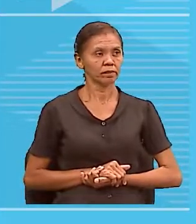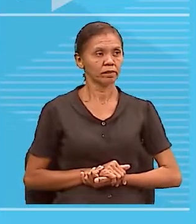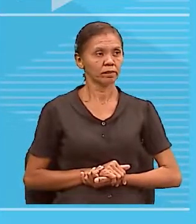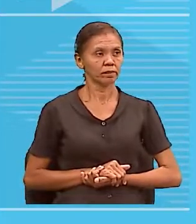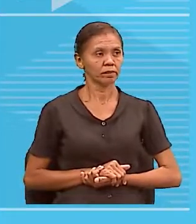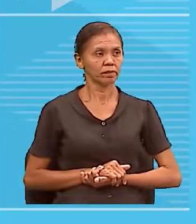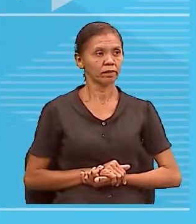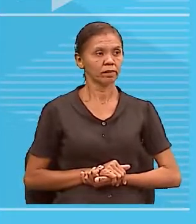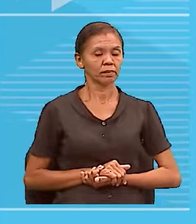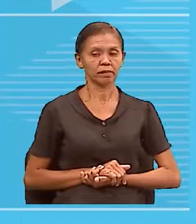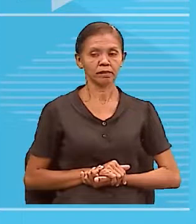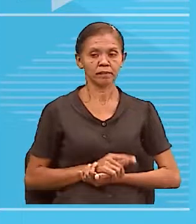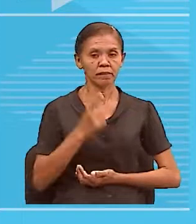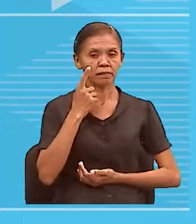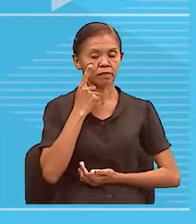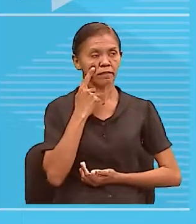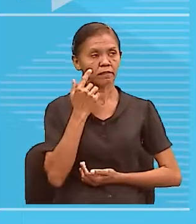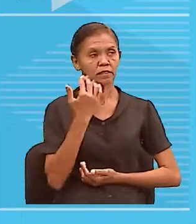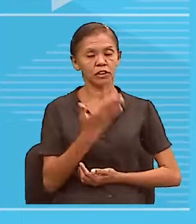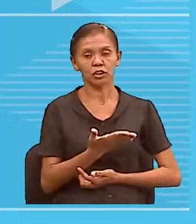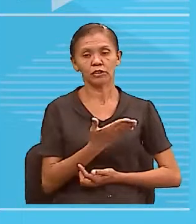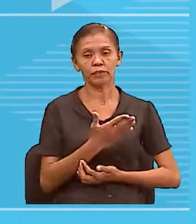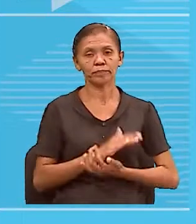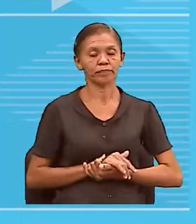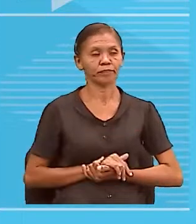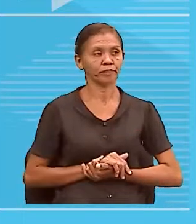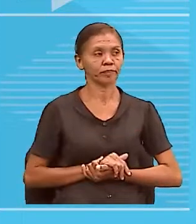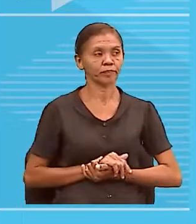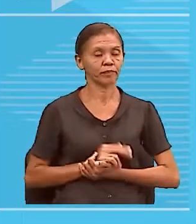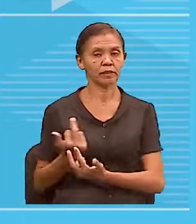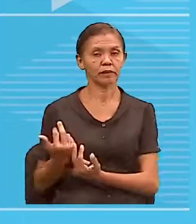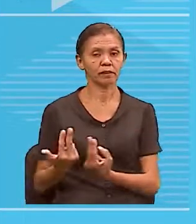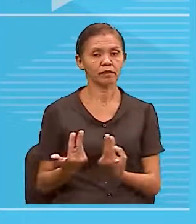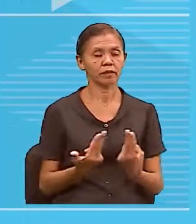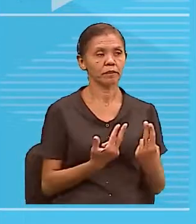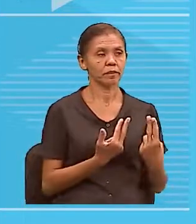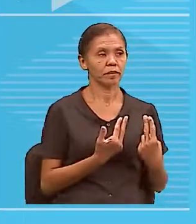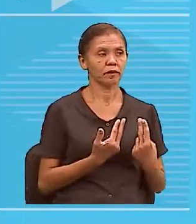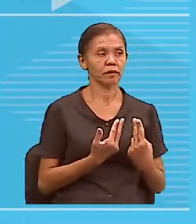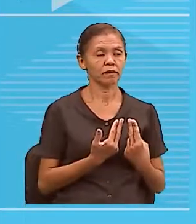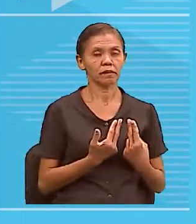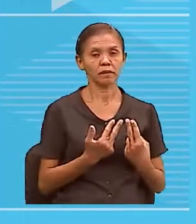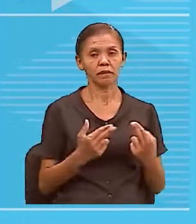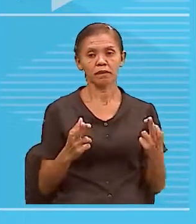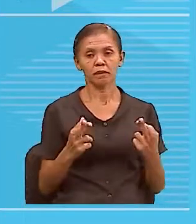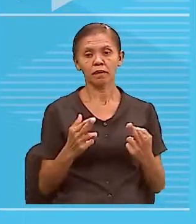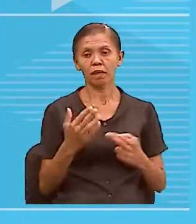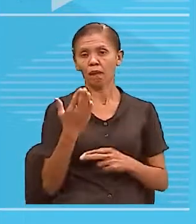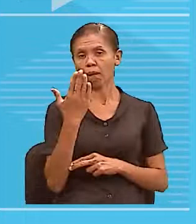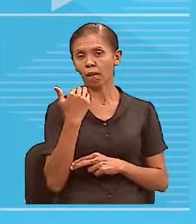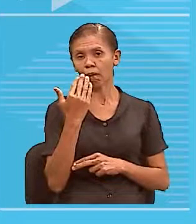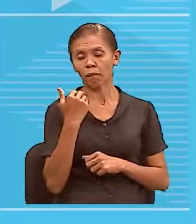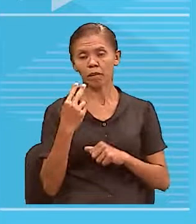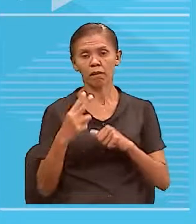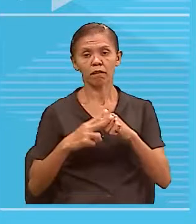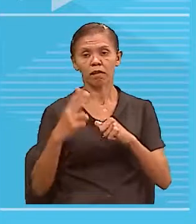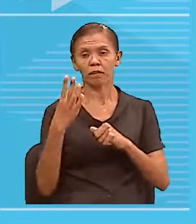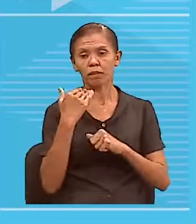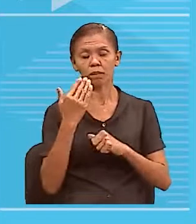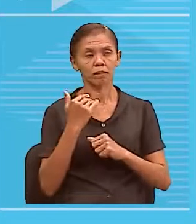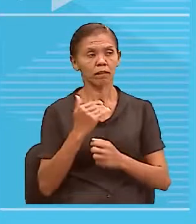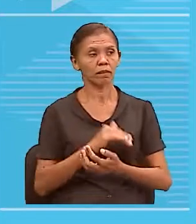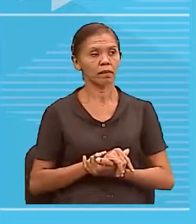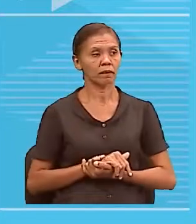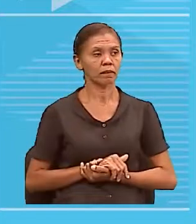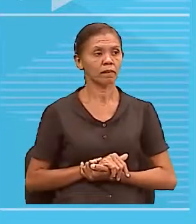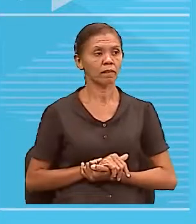e pronto virou imperativo a mesma coisa aconteceu com comeiro que eu como tu comesse tirei o s